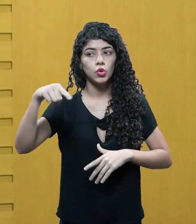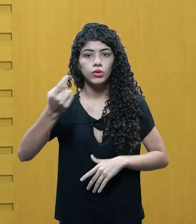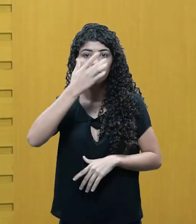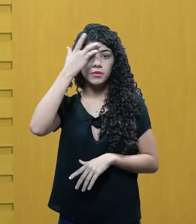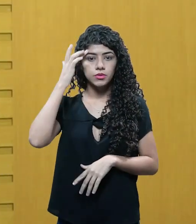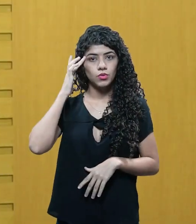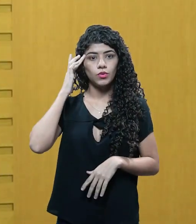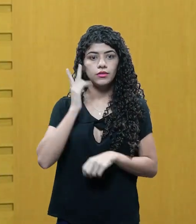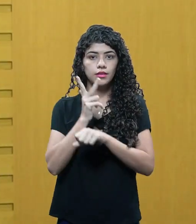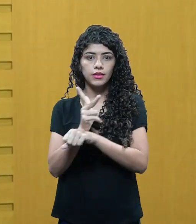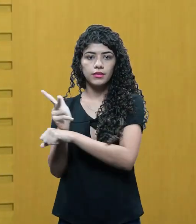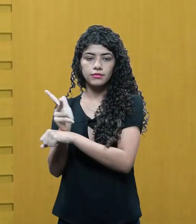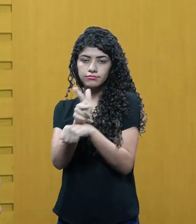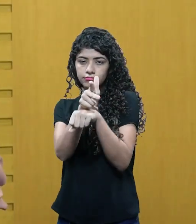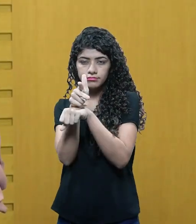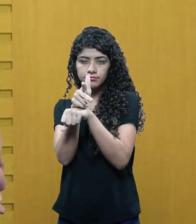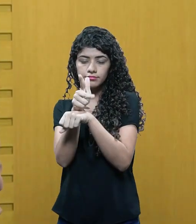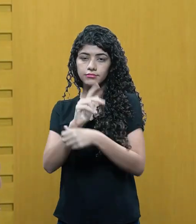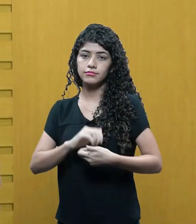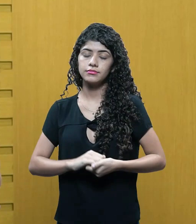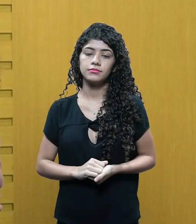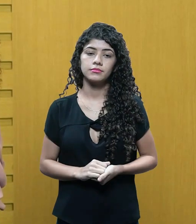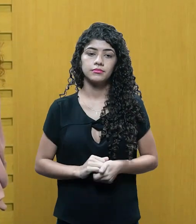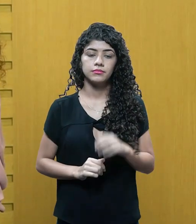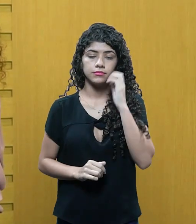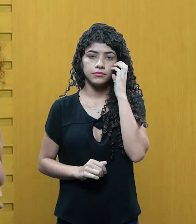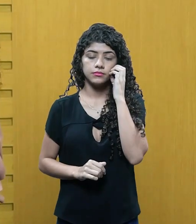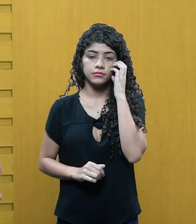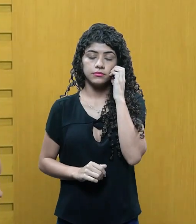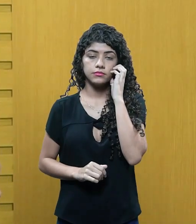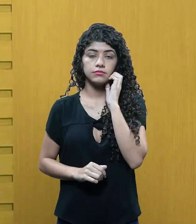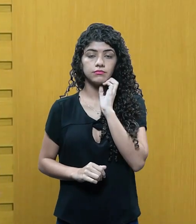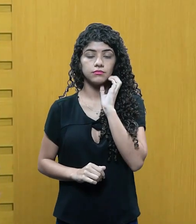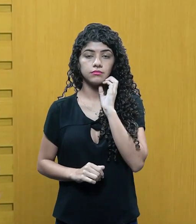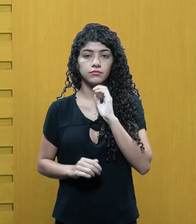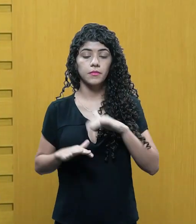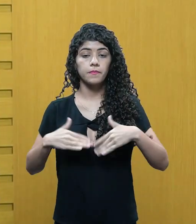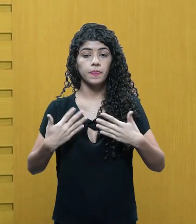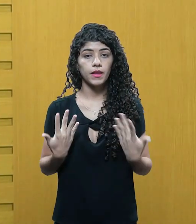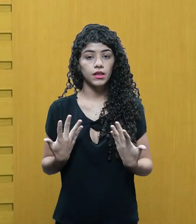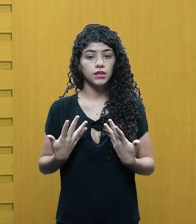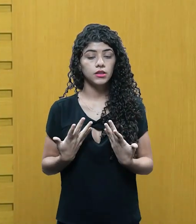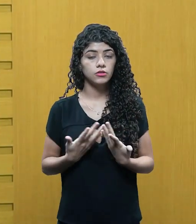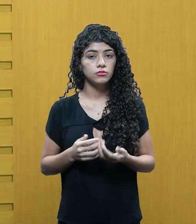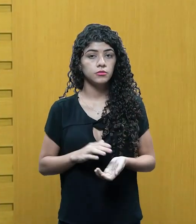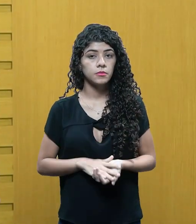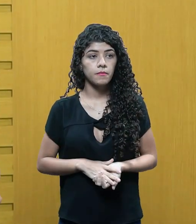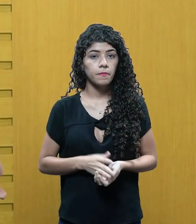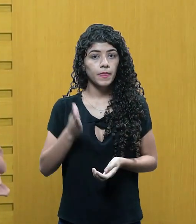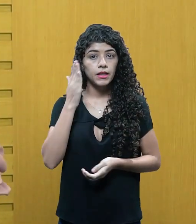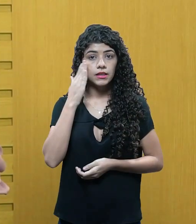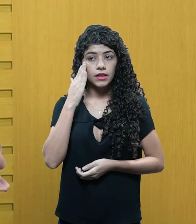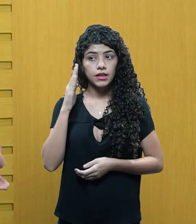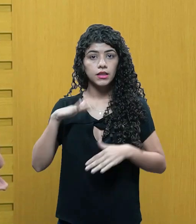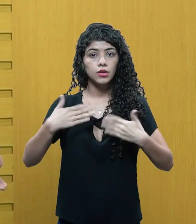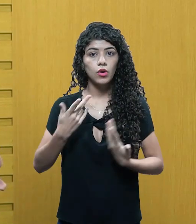trabalho criativo de outra pessoa, quando você coloca observações excessivas. Então, se informe bem de qual é o seu lugar nesse